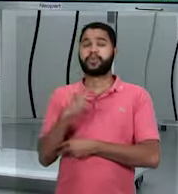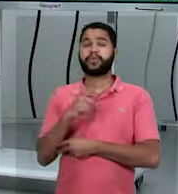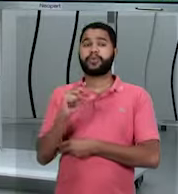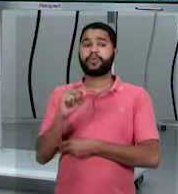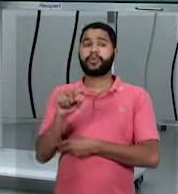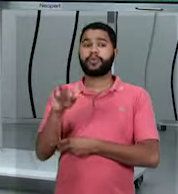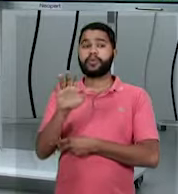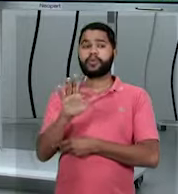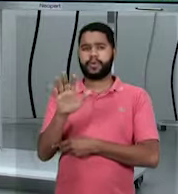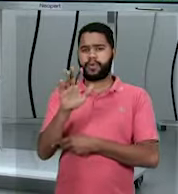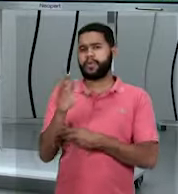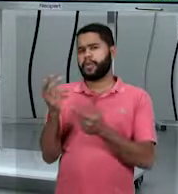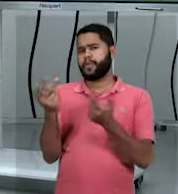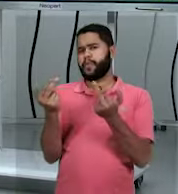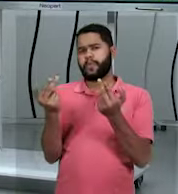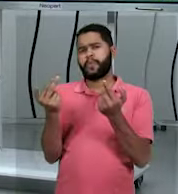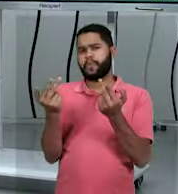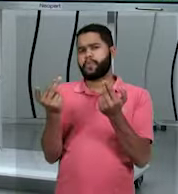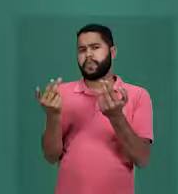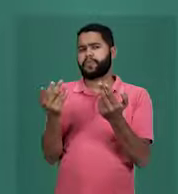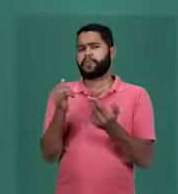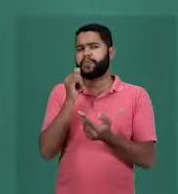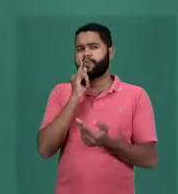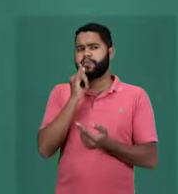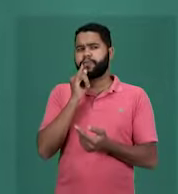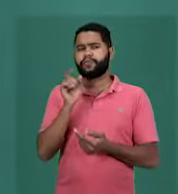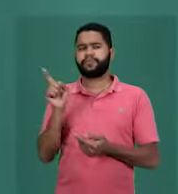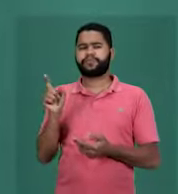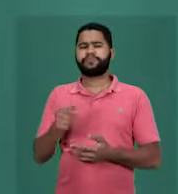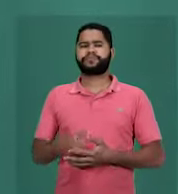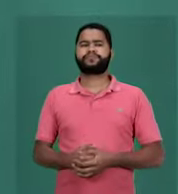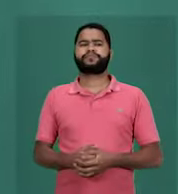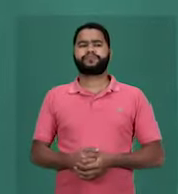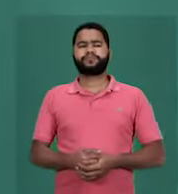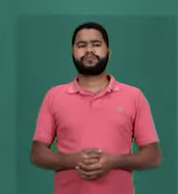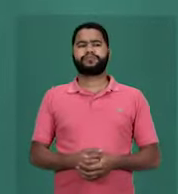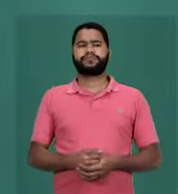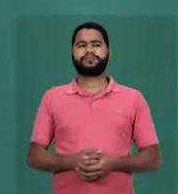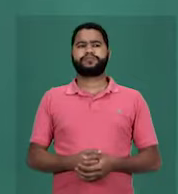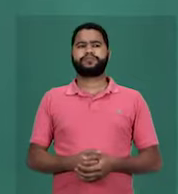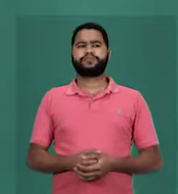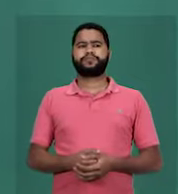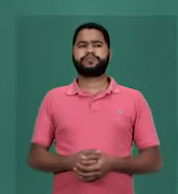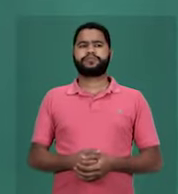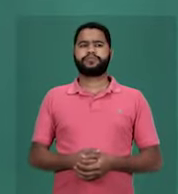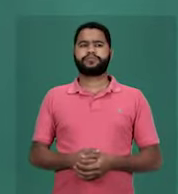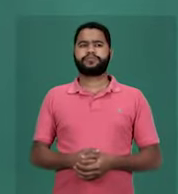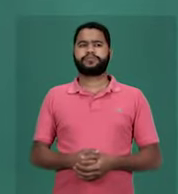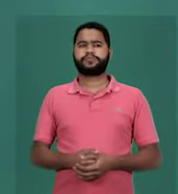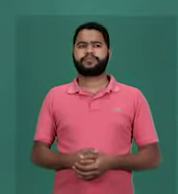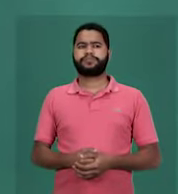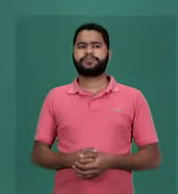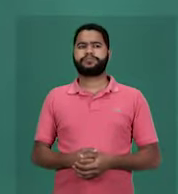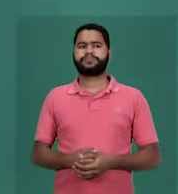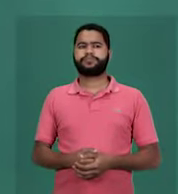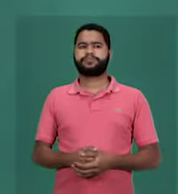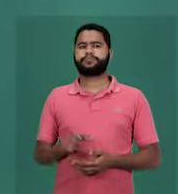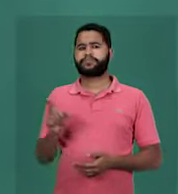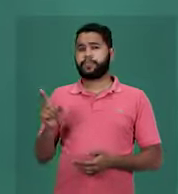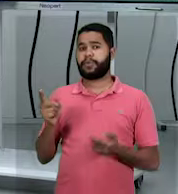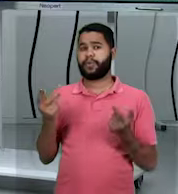regiões comuns, certo? Então, vamos colocar aqui, ó. Comum aqui, comum.